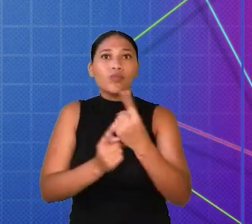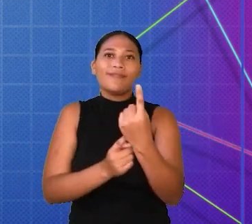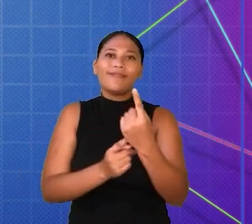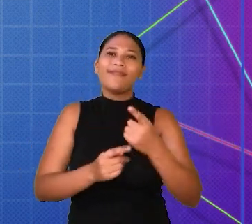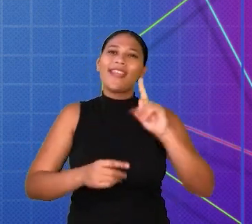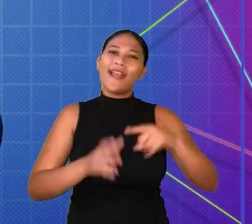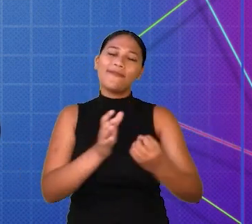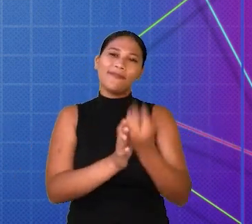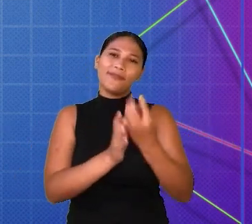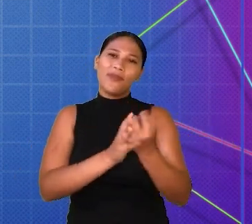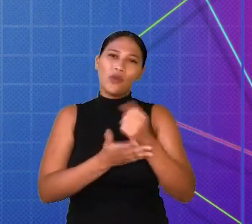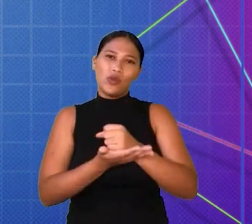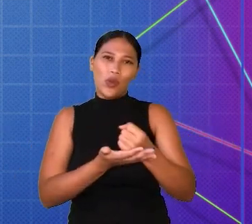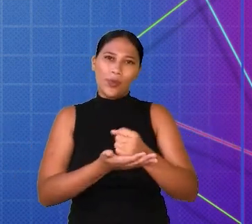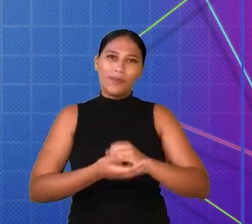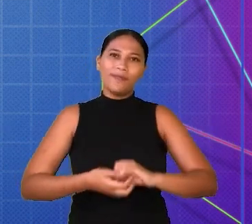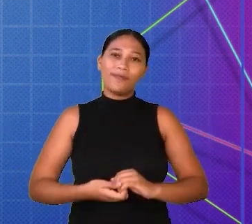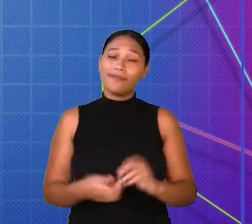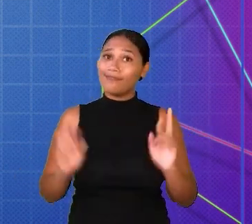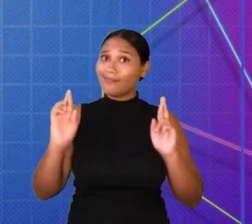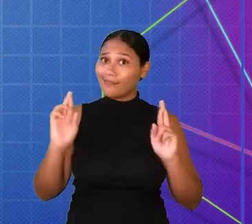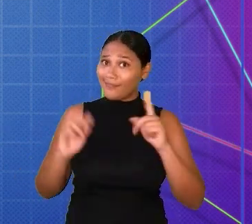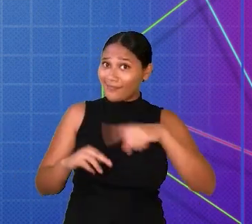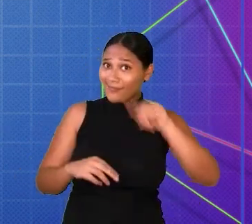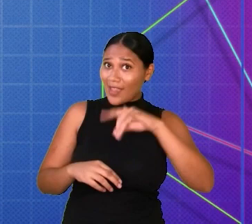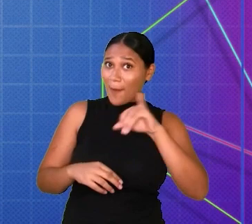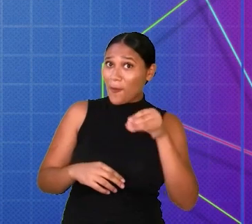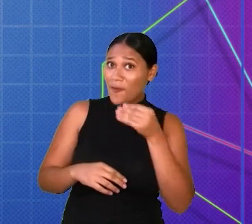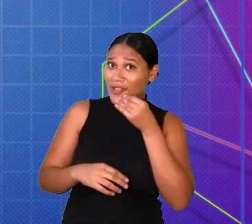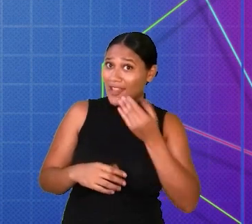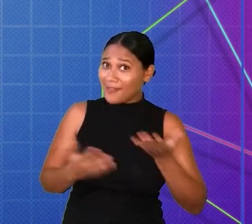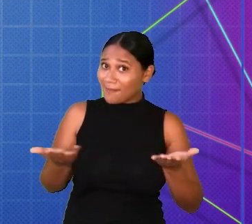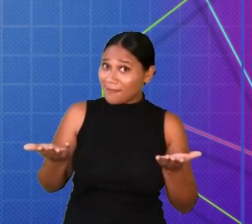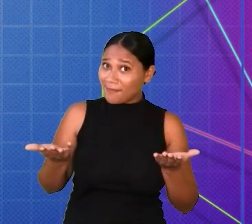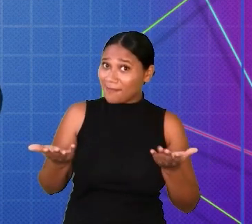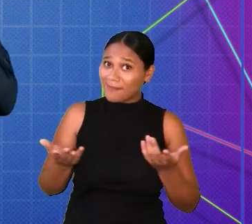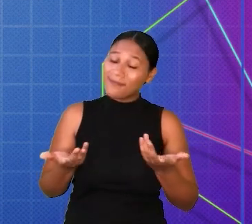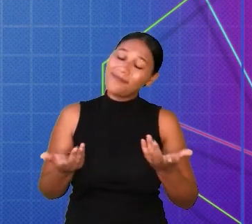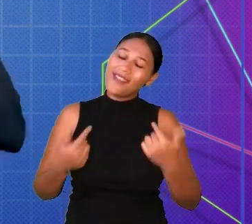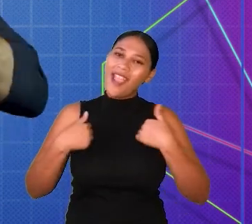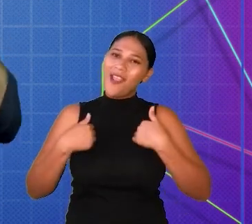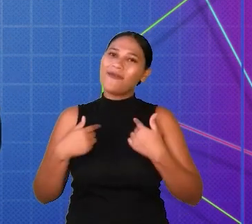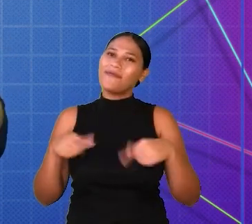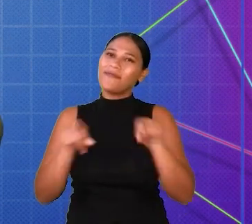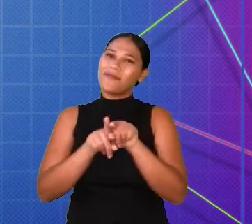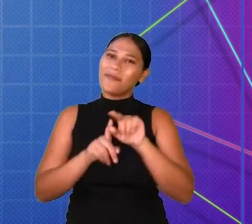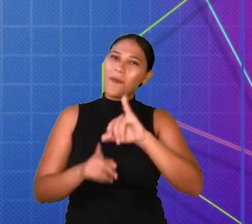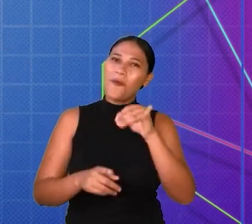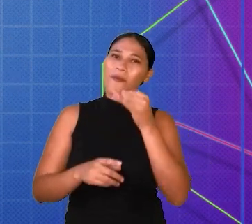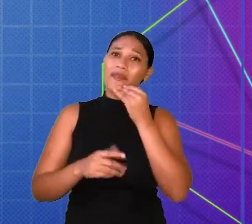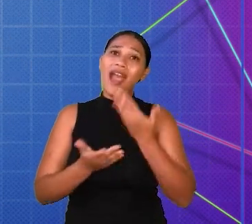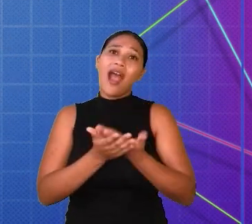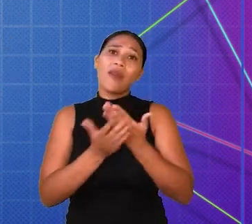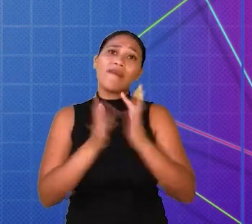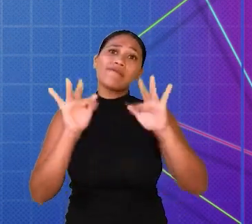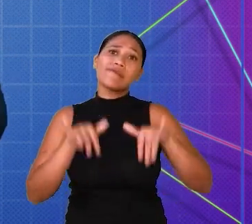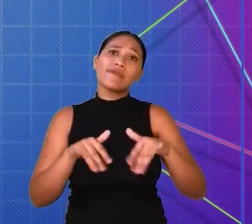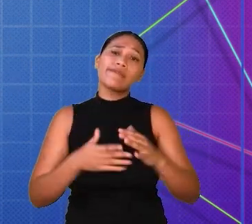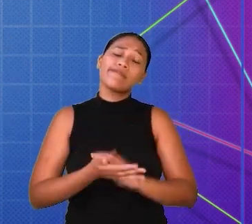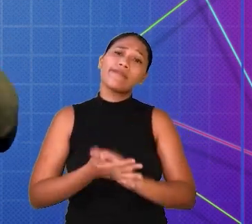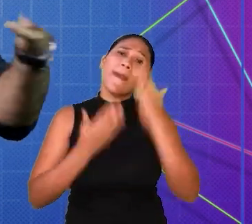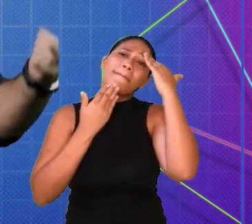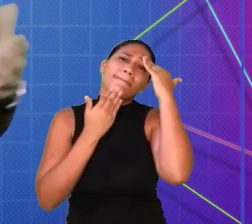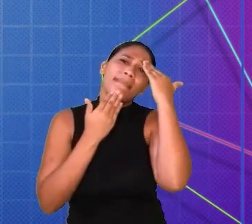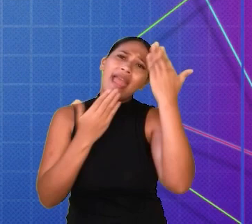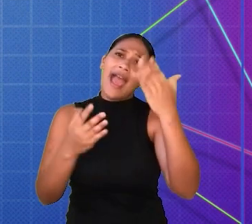estão juntos em um único objetivo, a produção de um jogo. Eu espero que vocês tenham aproveitado esse tempo tanto quanto eu, porque